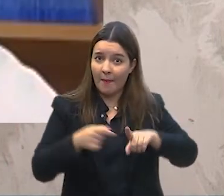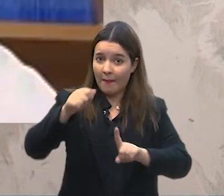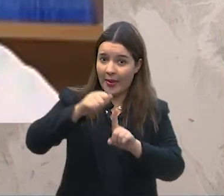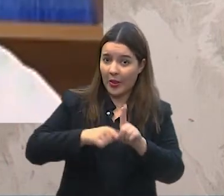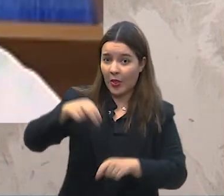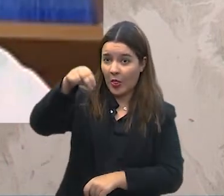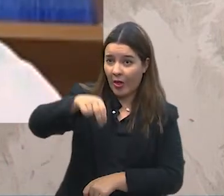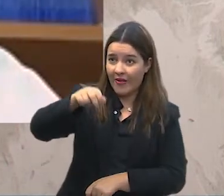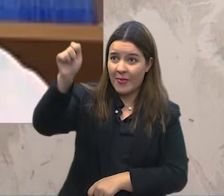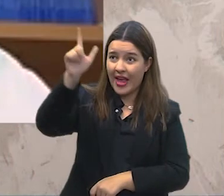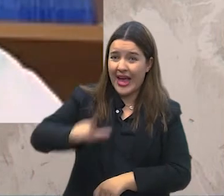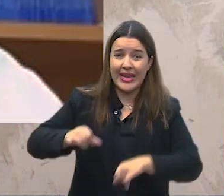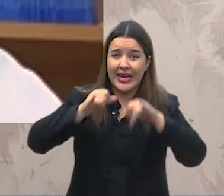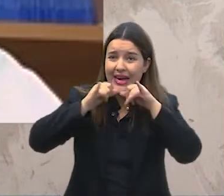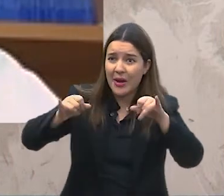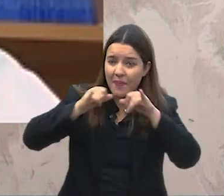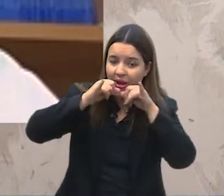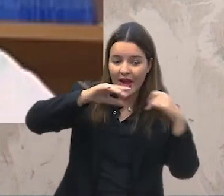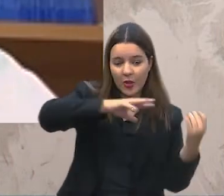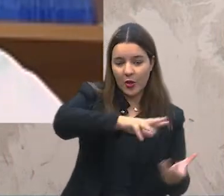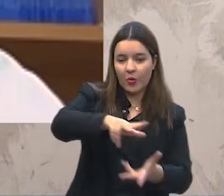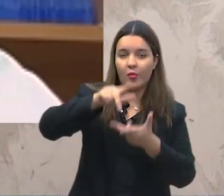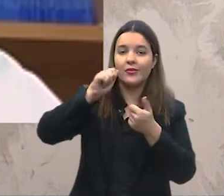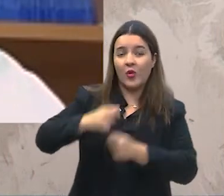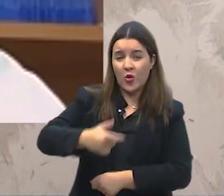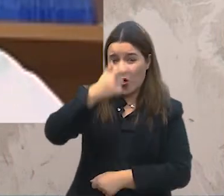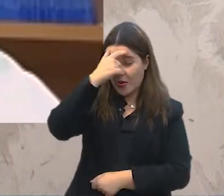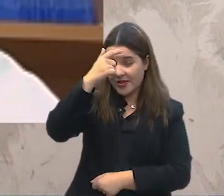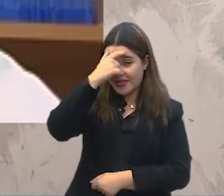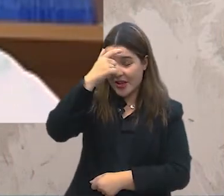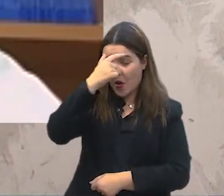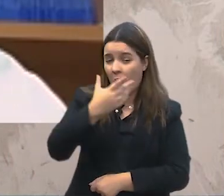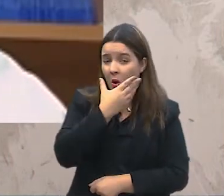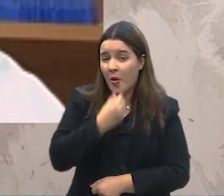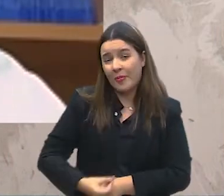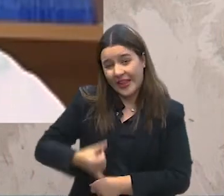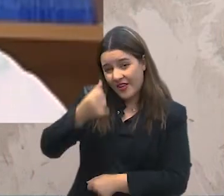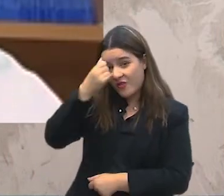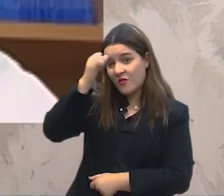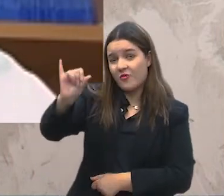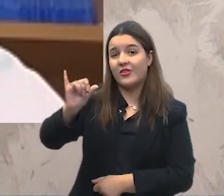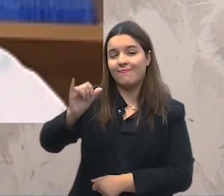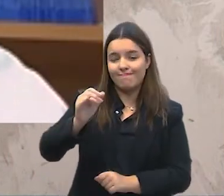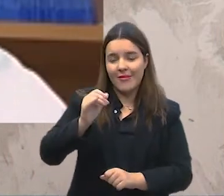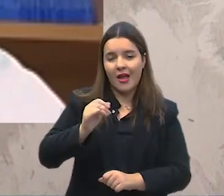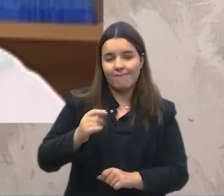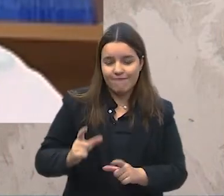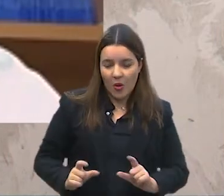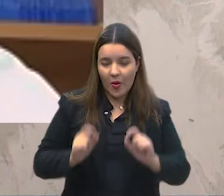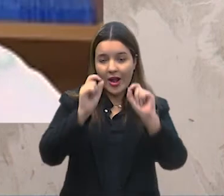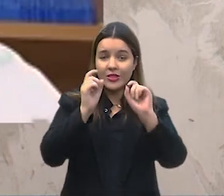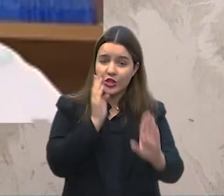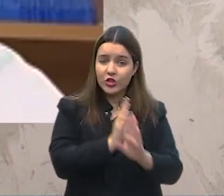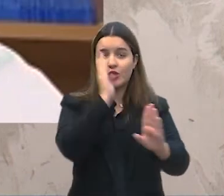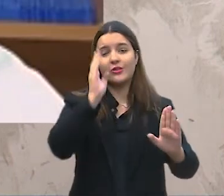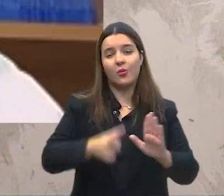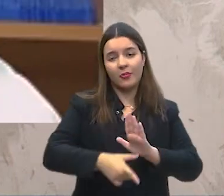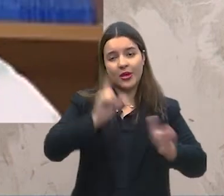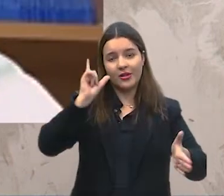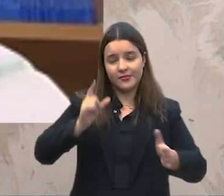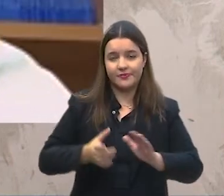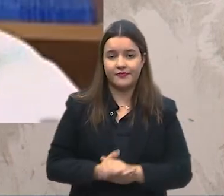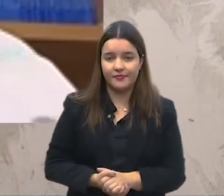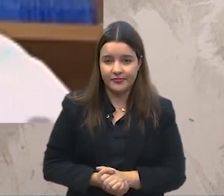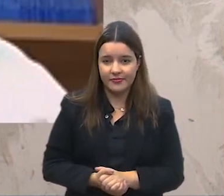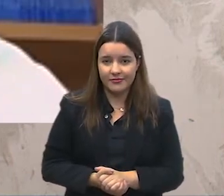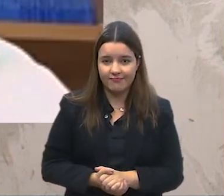que é mundial, né? Uma campanha mundial de conscientização e prevenção, diagnóstico precoce. E o que a gente vê é o seguinte: